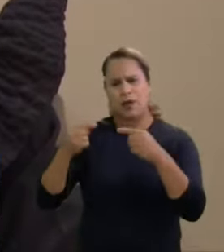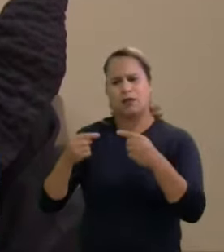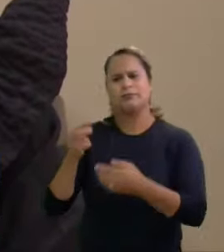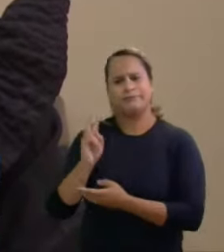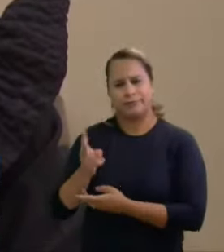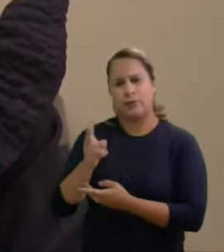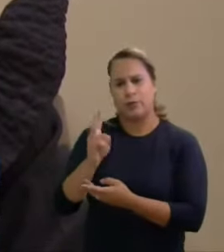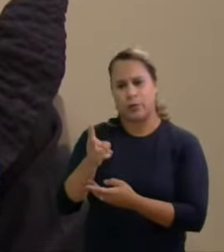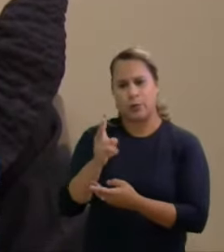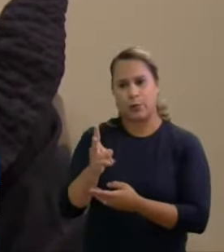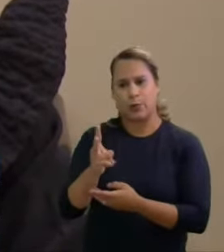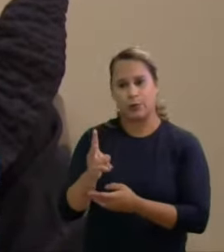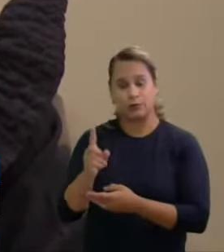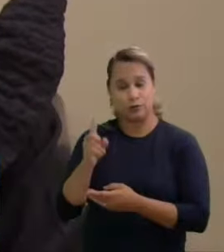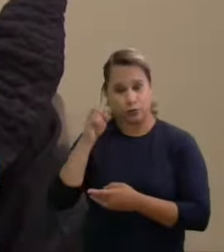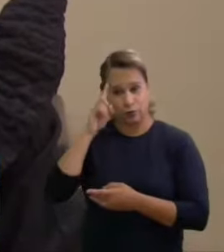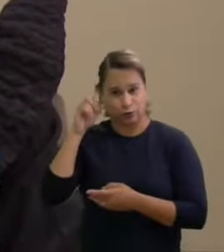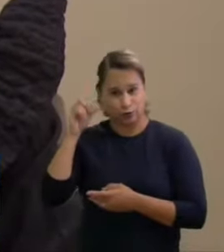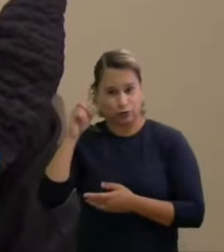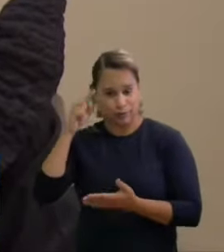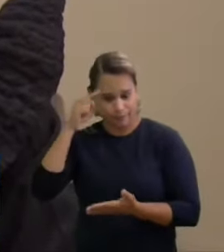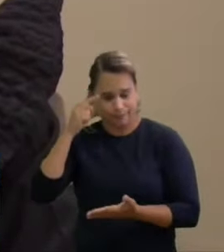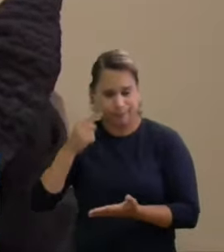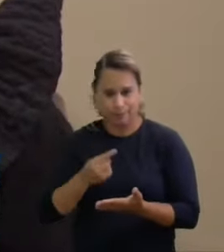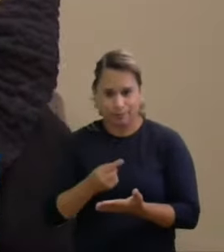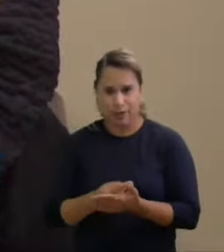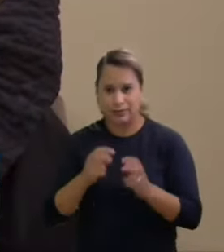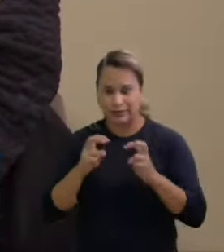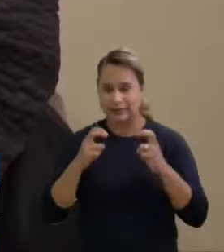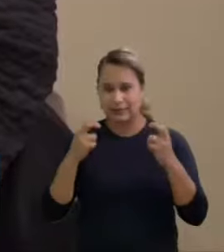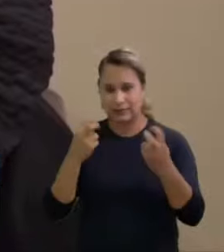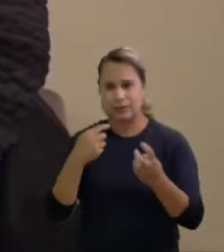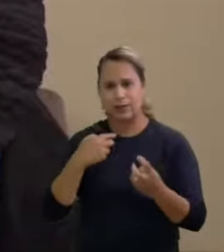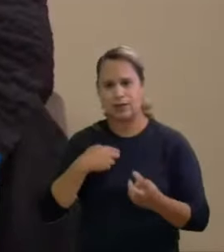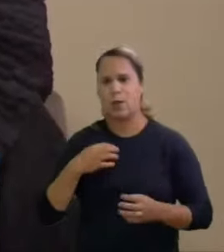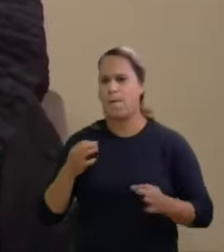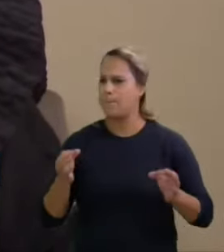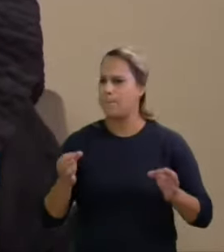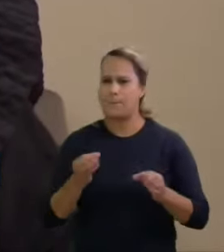a data que o Senhor designar para para essa sessão eu estarei pronto para